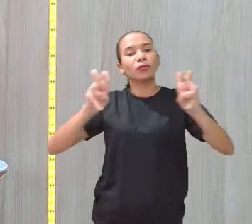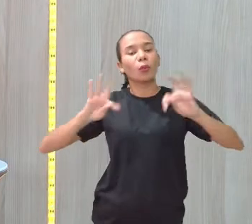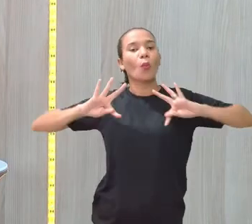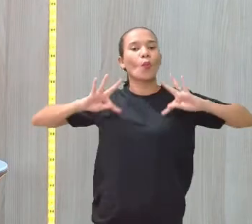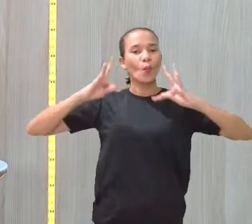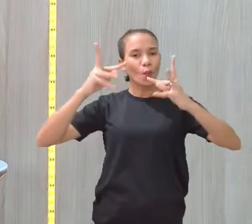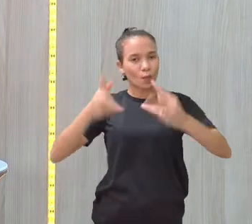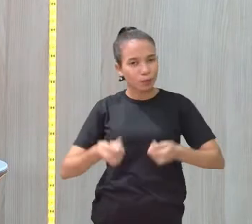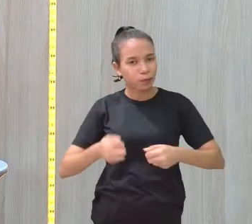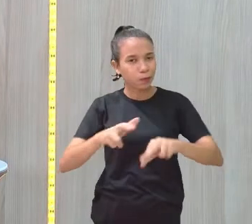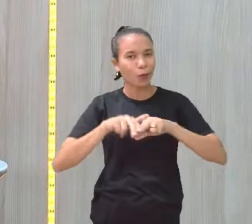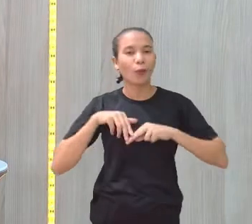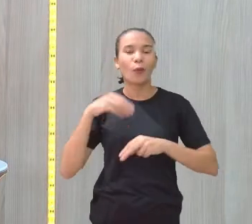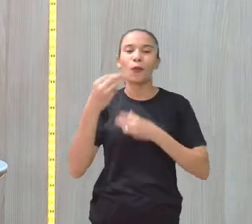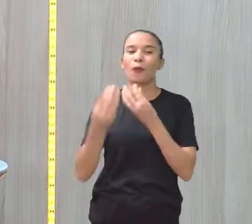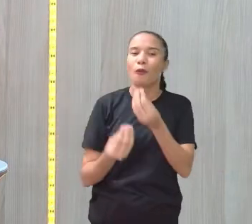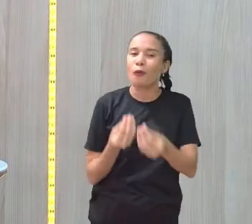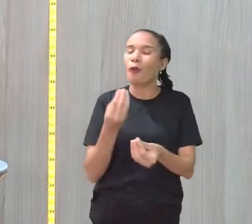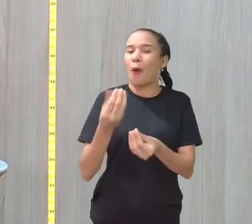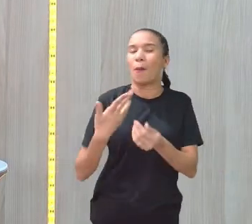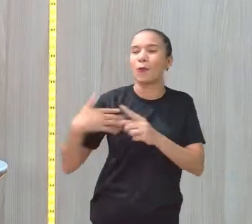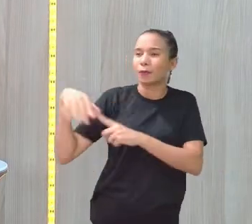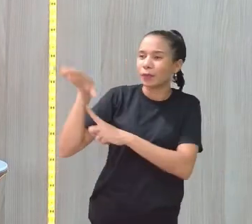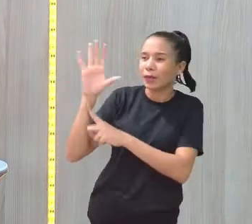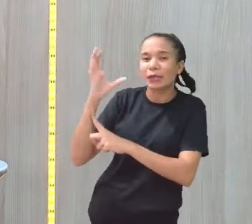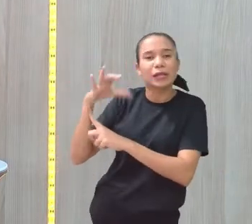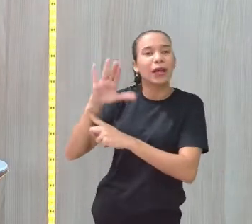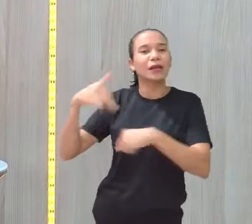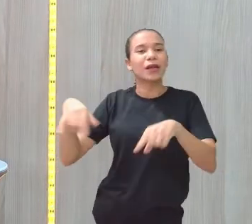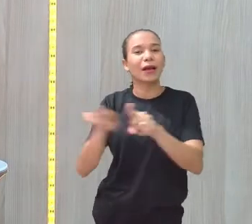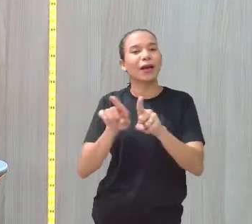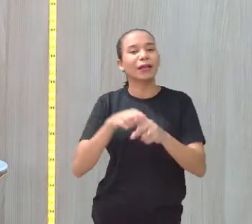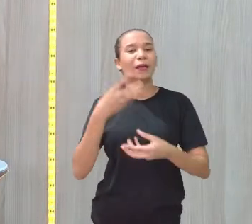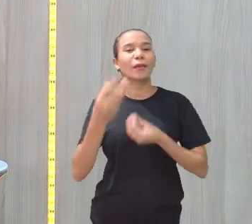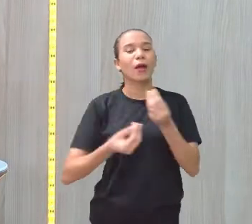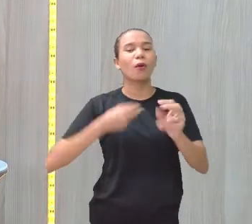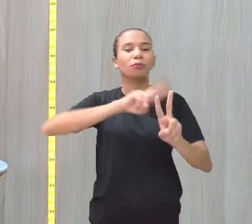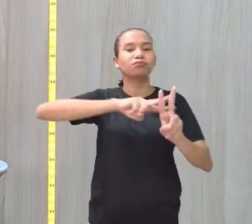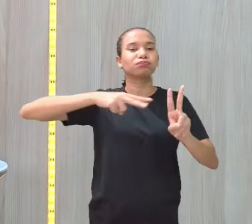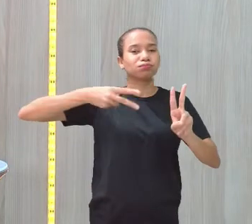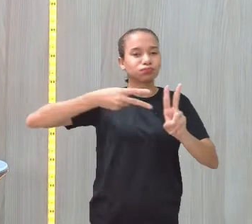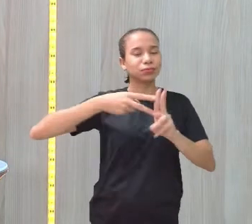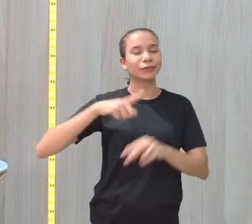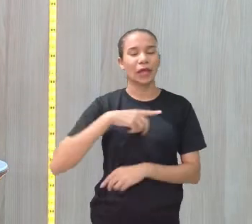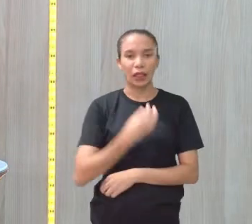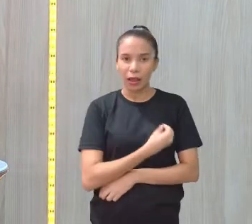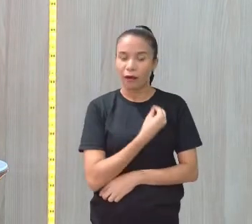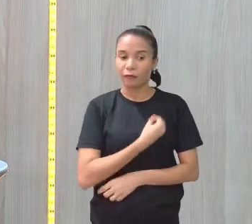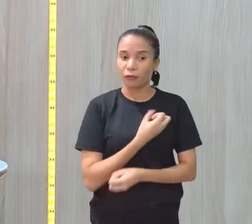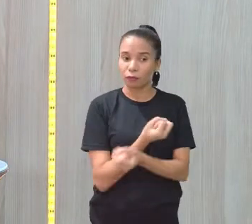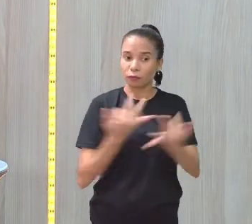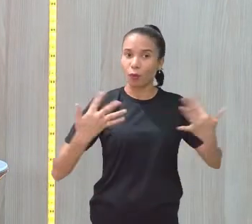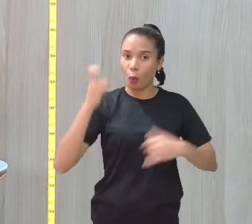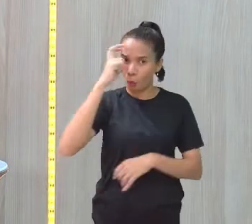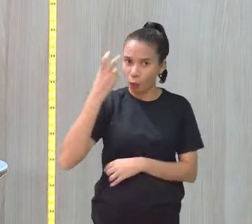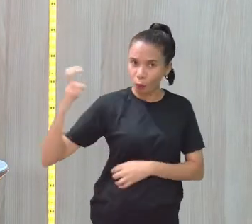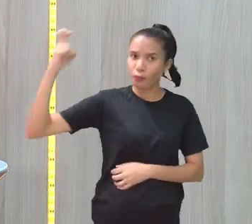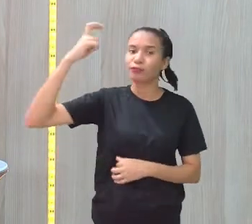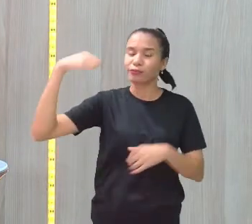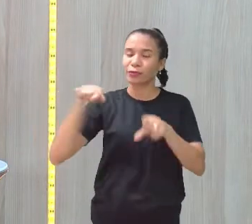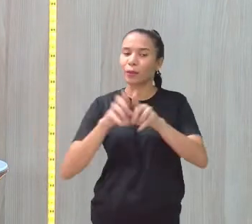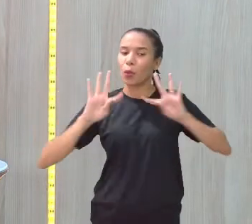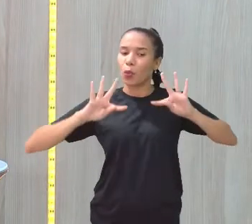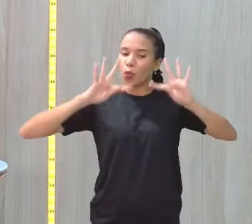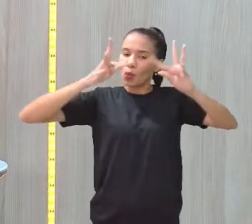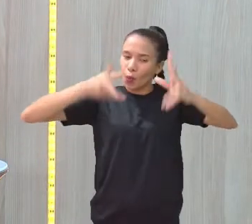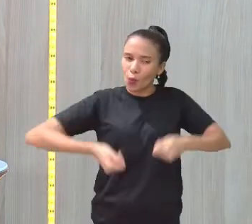tudo, né? A questão científica, a questão também dos recursos lá que eles tinham, culturais, né? Enfim,